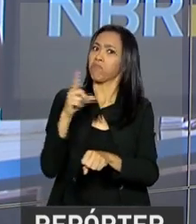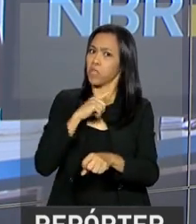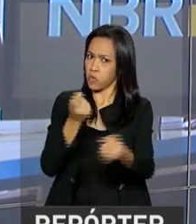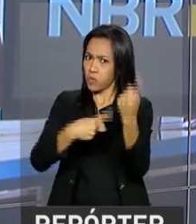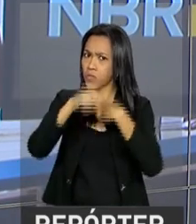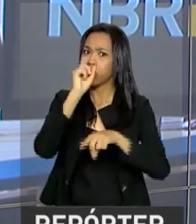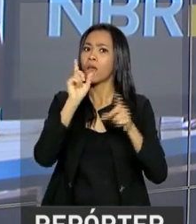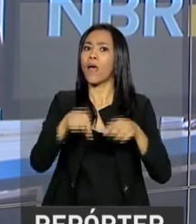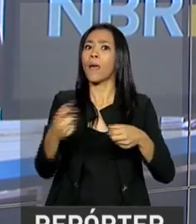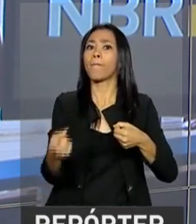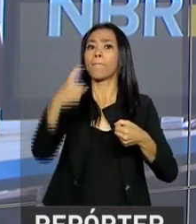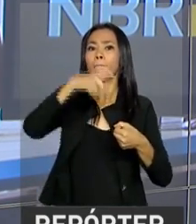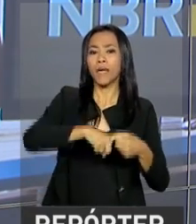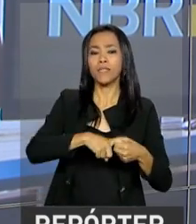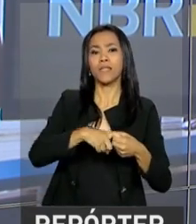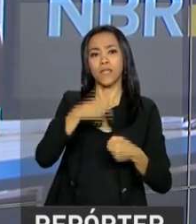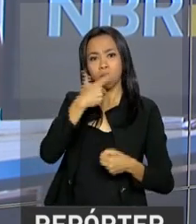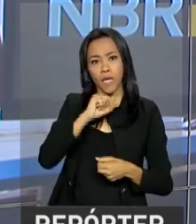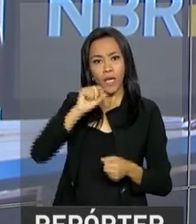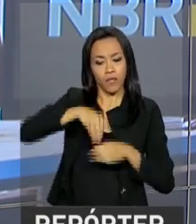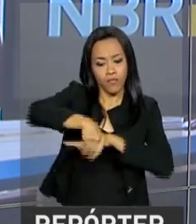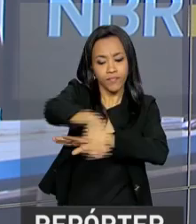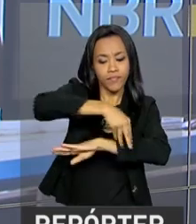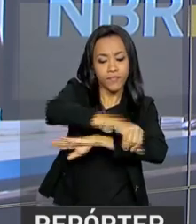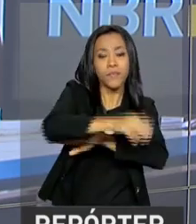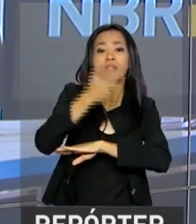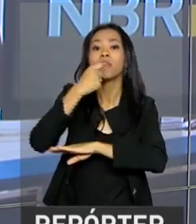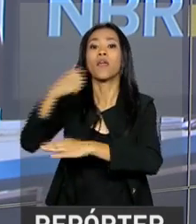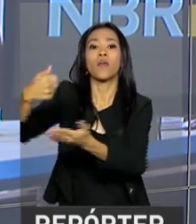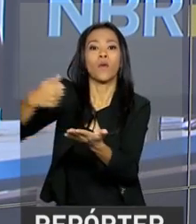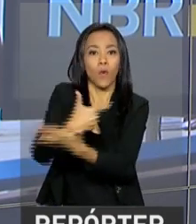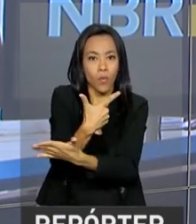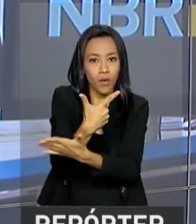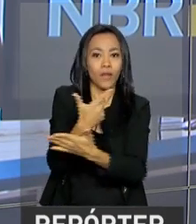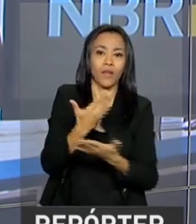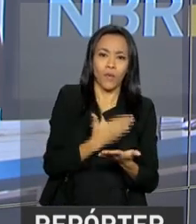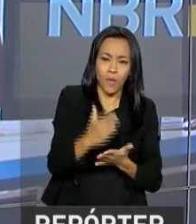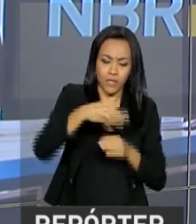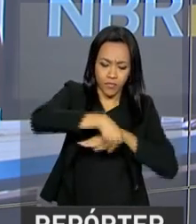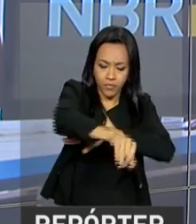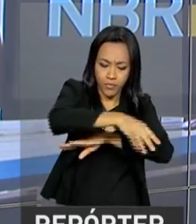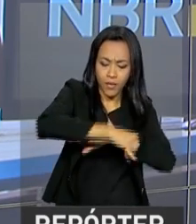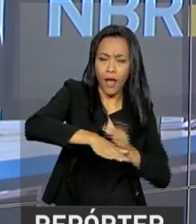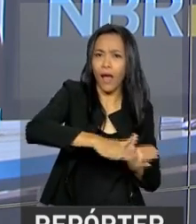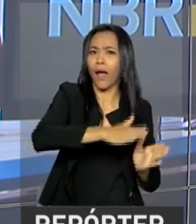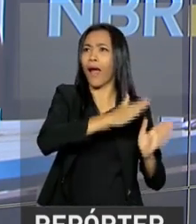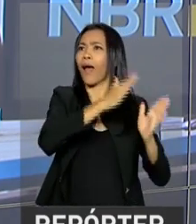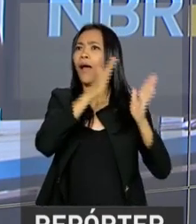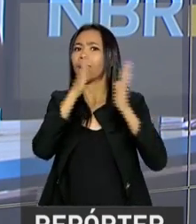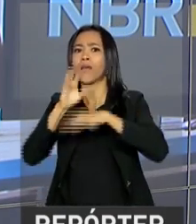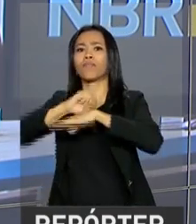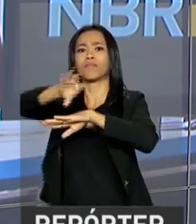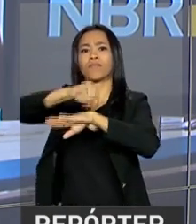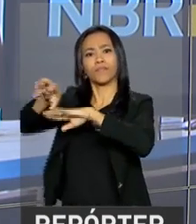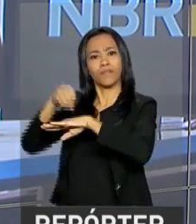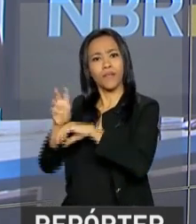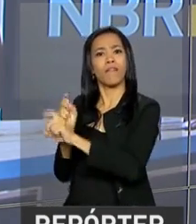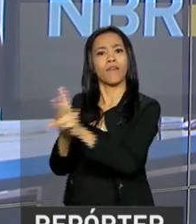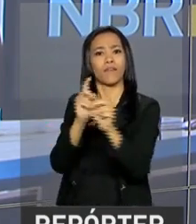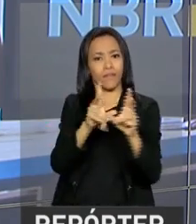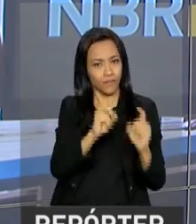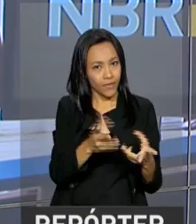uma parceria entre produtores e consumidores, que vai do plantio até a gestão e distribuição de